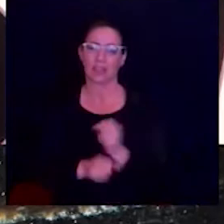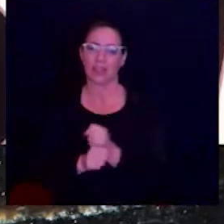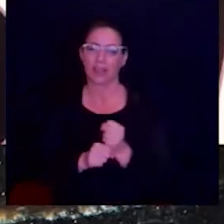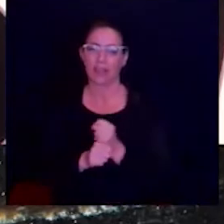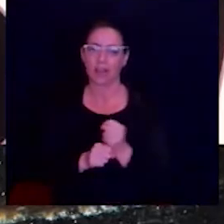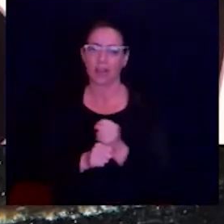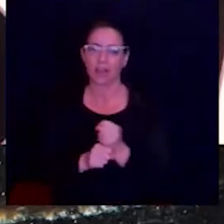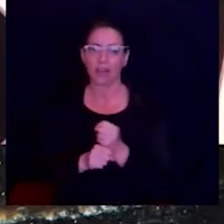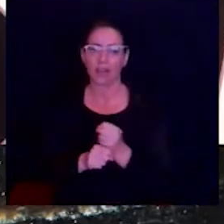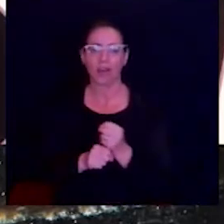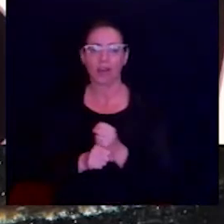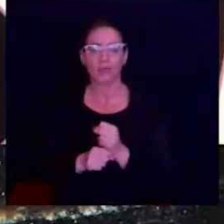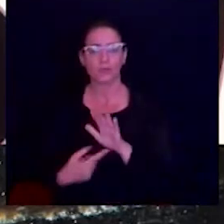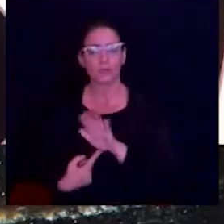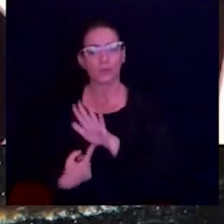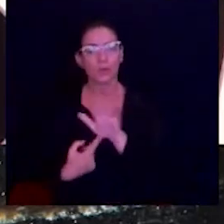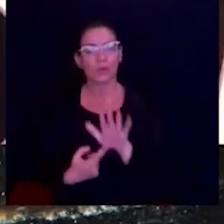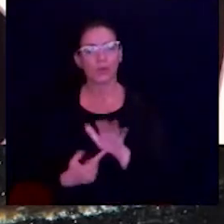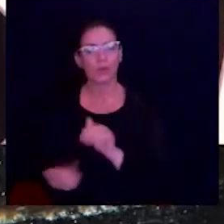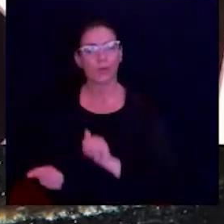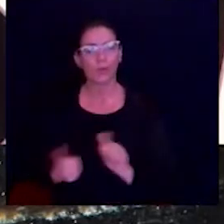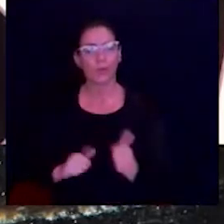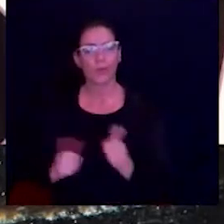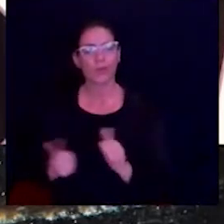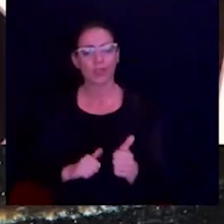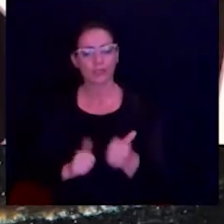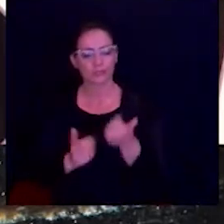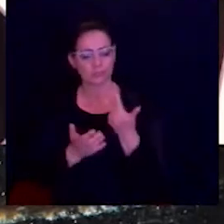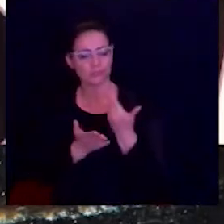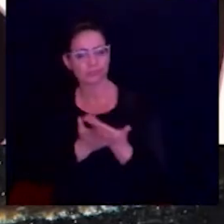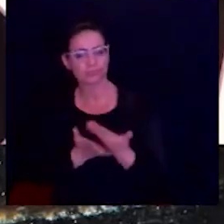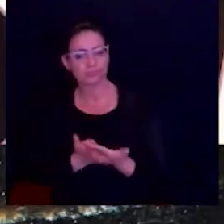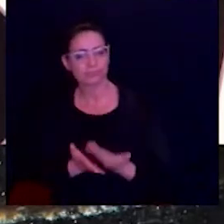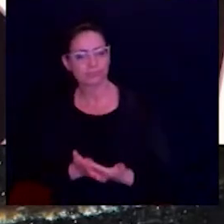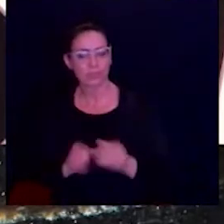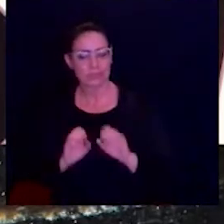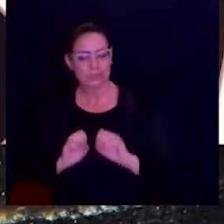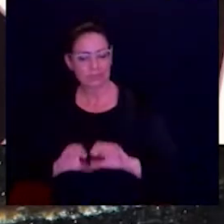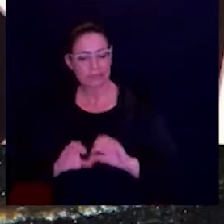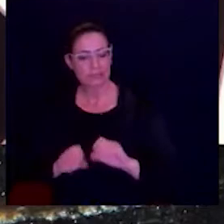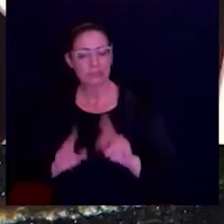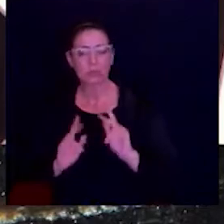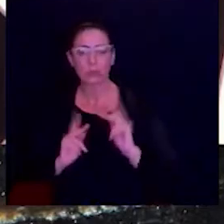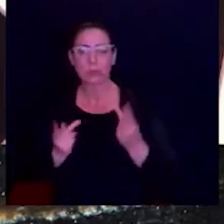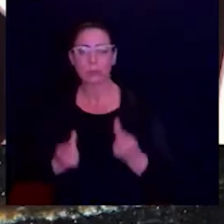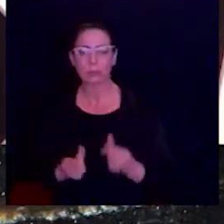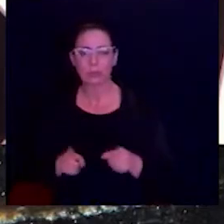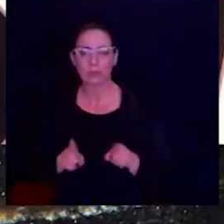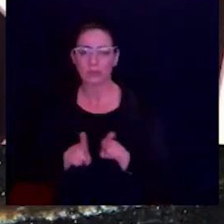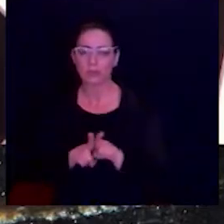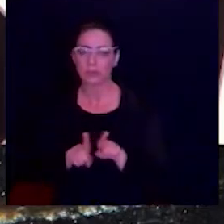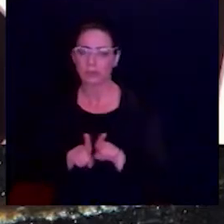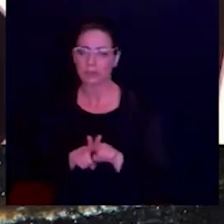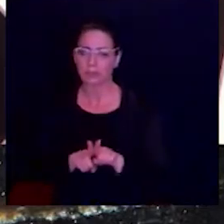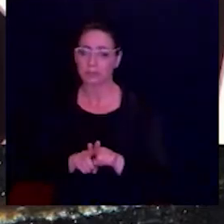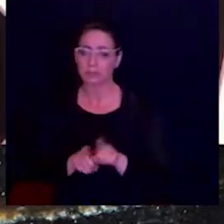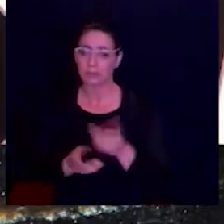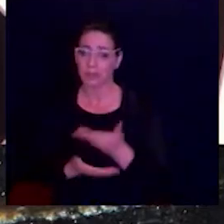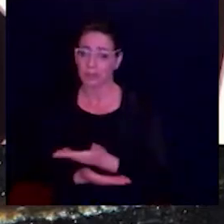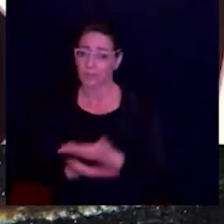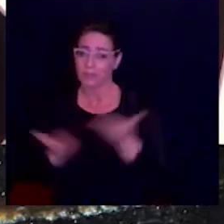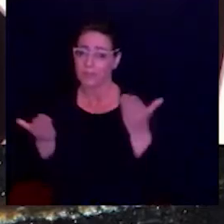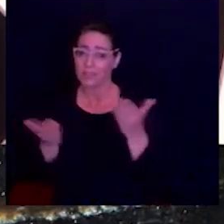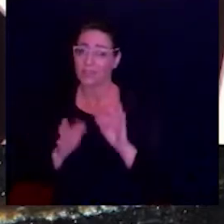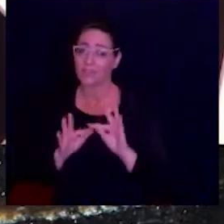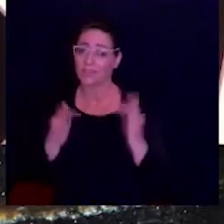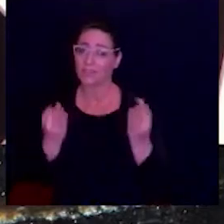de formação de qualidade, de formação humana e integral. A vocês, queridas